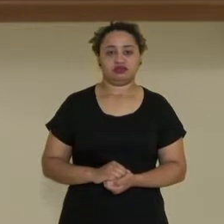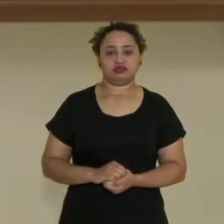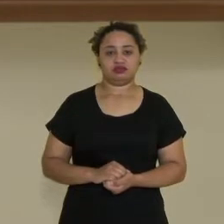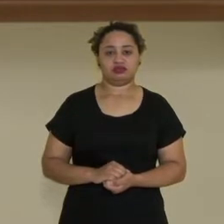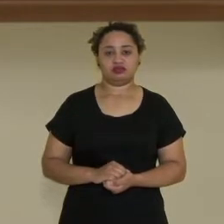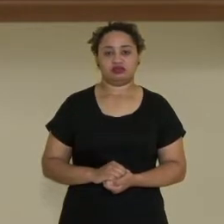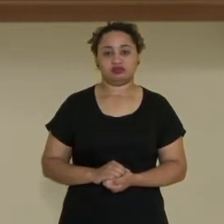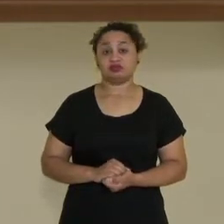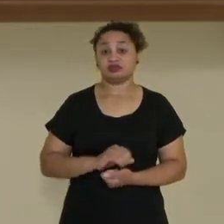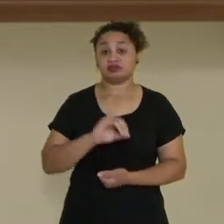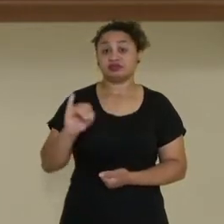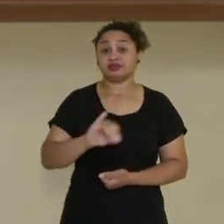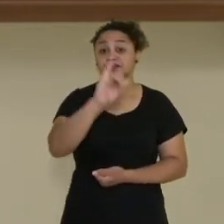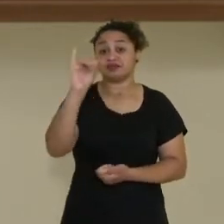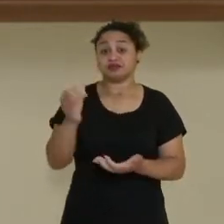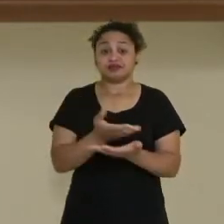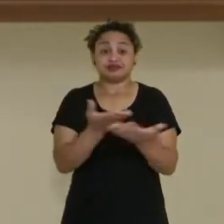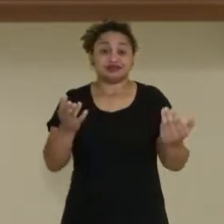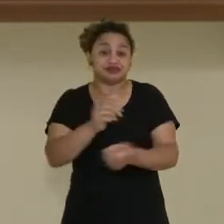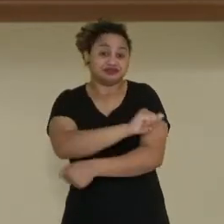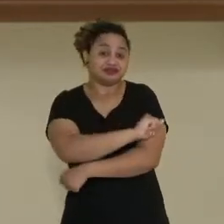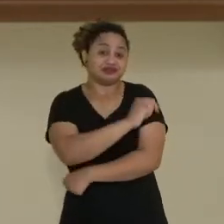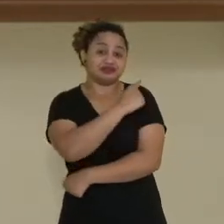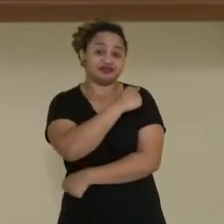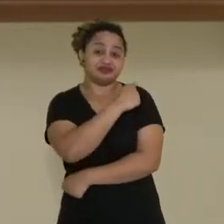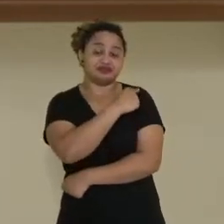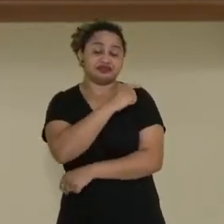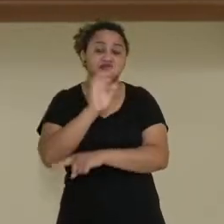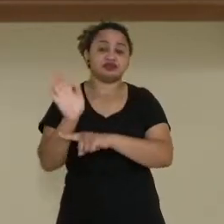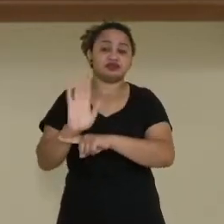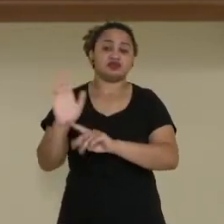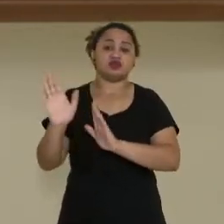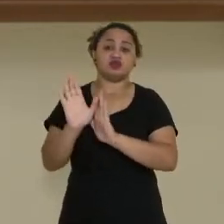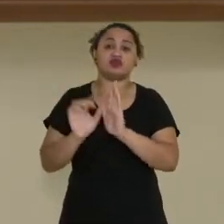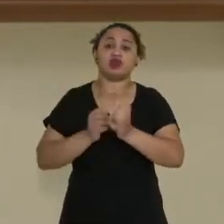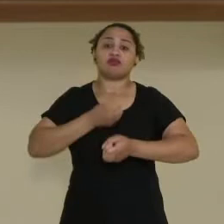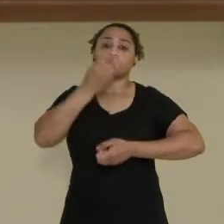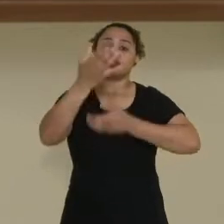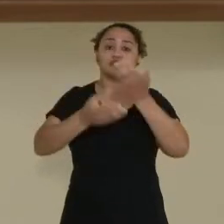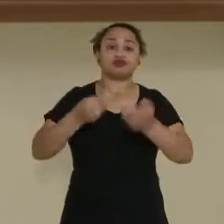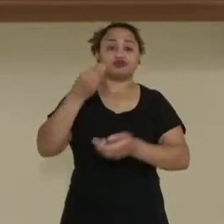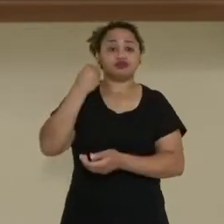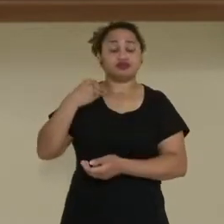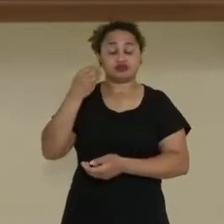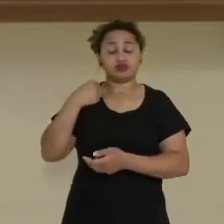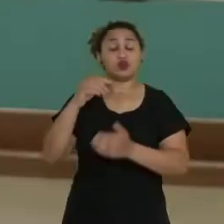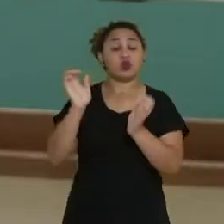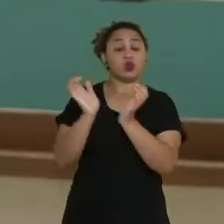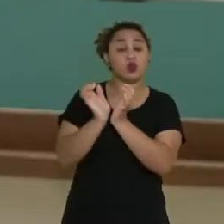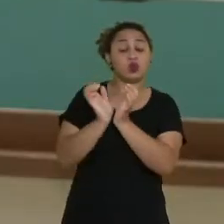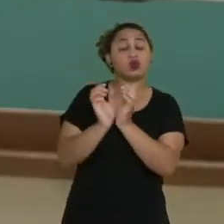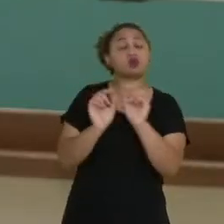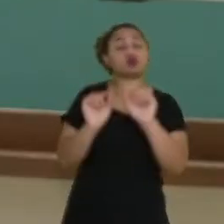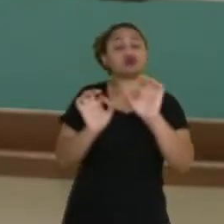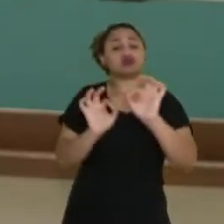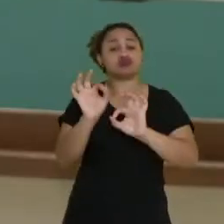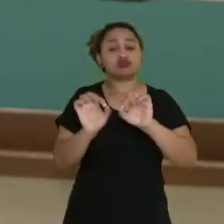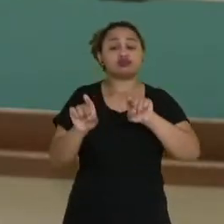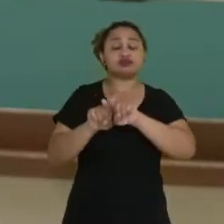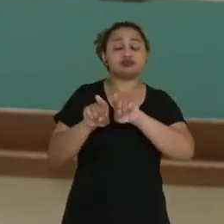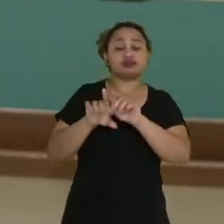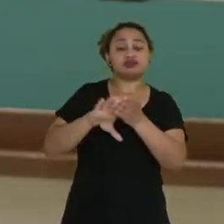Olá, estudantes da primeira série. Nesse vídeo, vamos falar sobre relato de experiência. Conosco no estúdio, a nossa